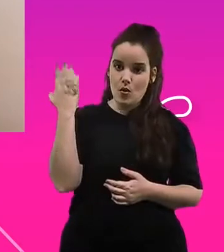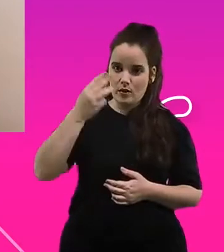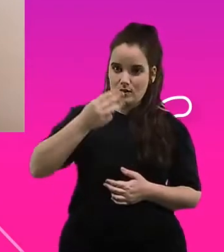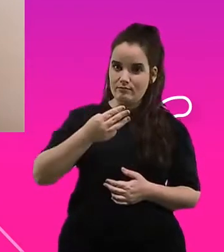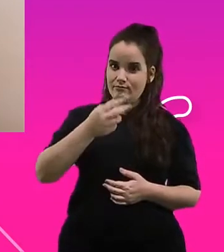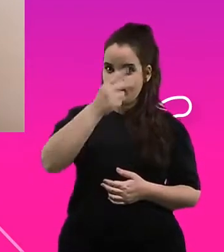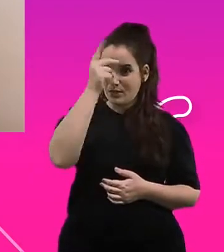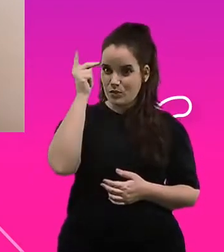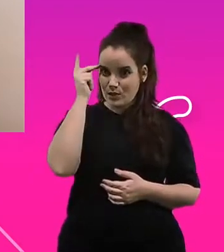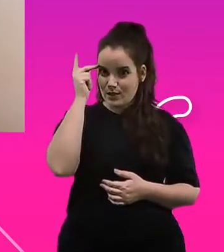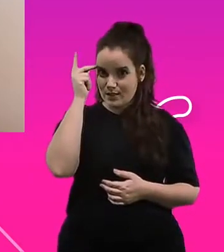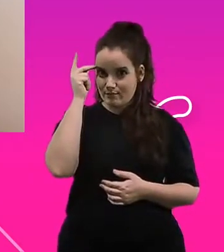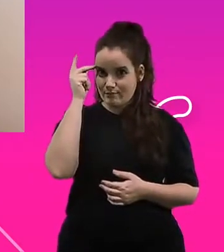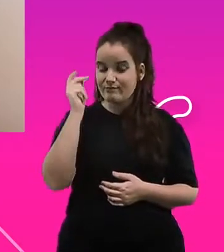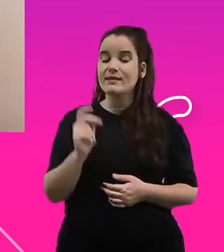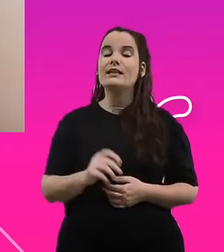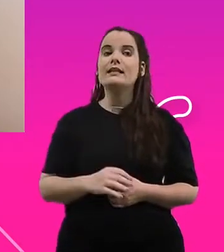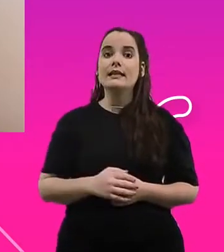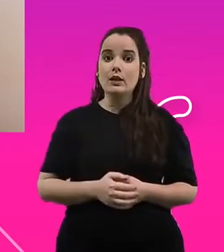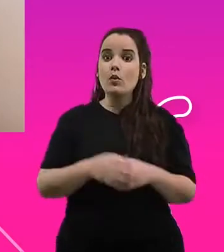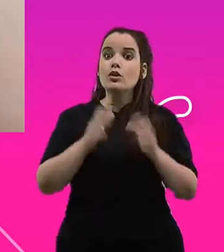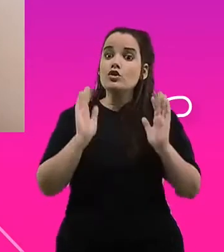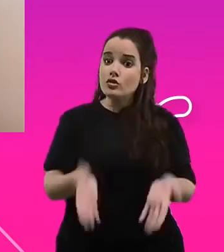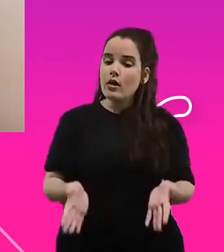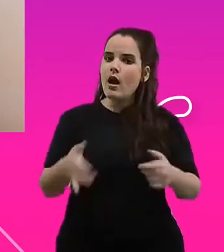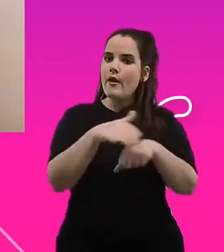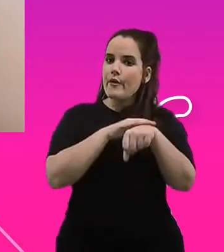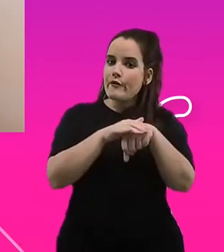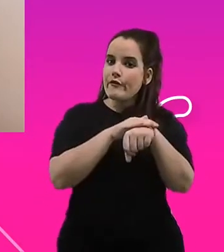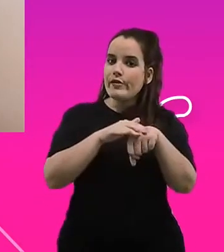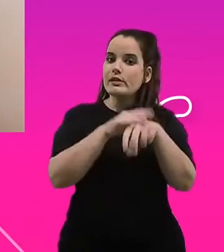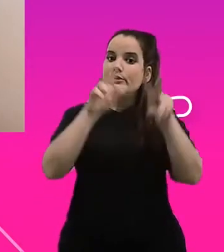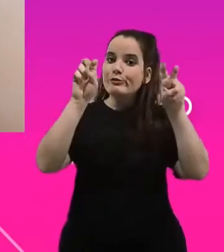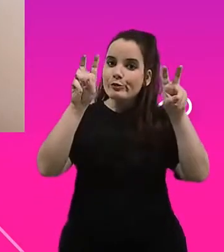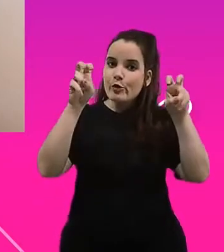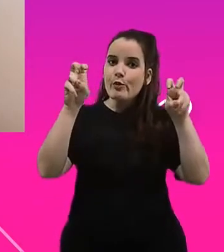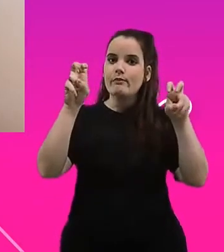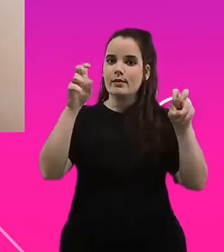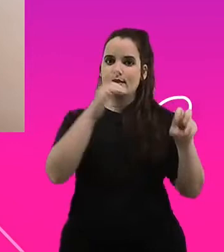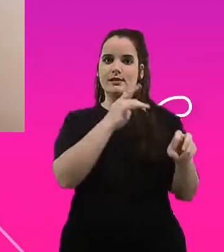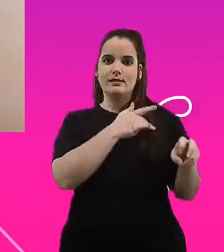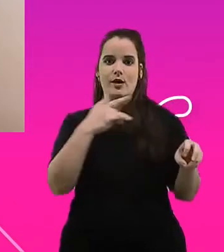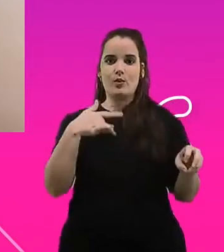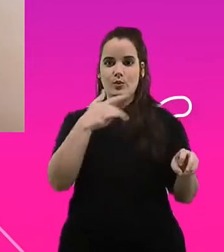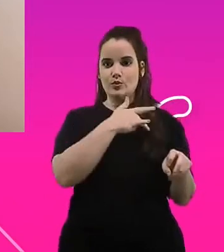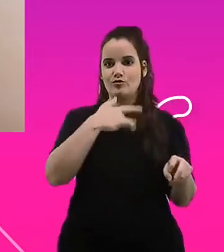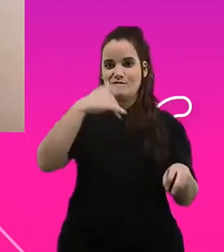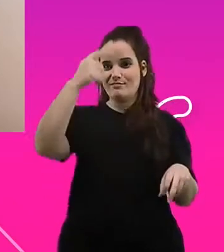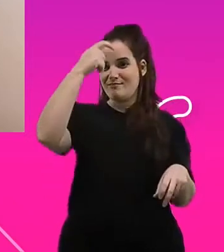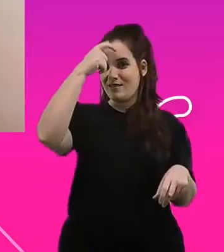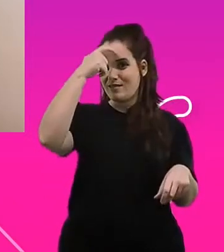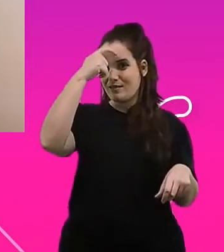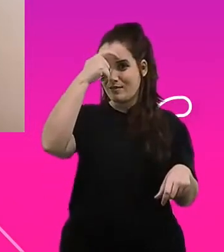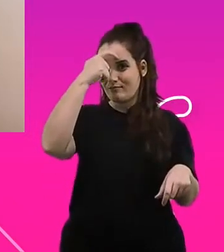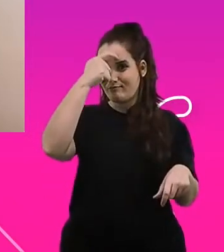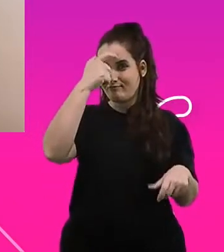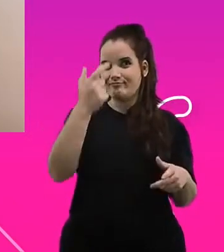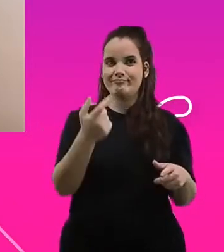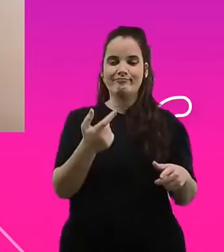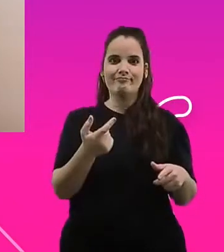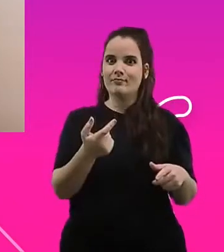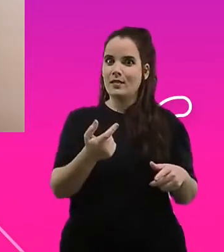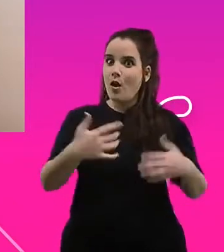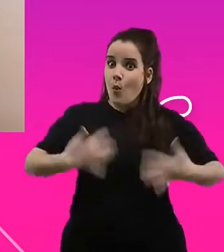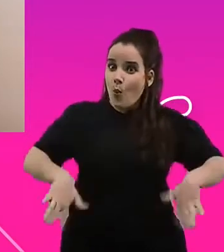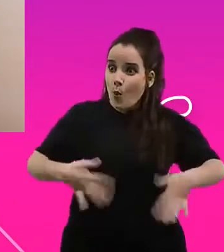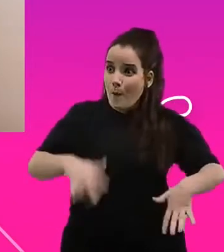do país falaram de saúde mental, é porque estava precisando falar, né? A galera estava tendo que falar, não estava bacana.